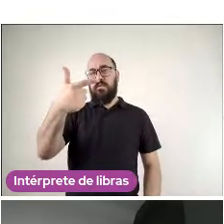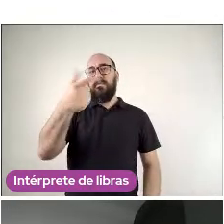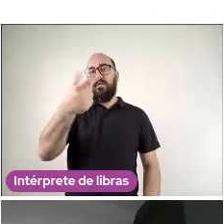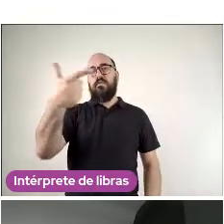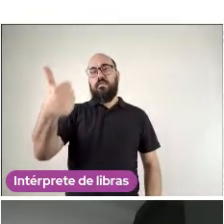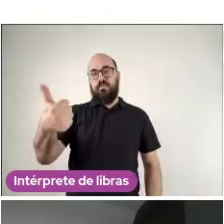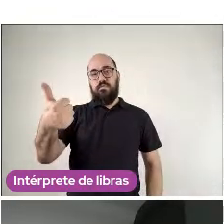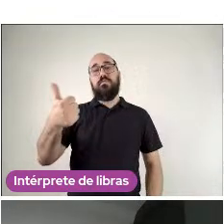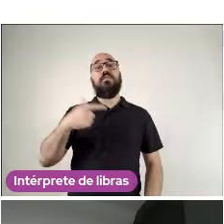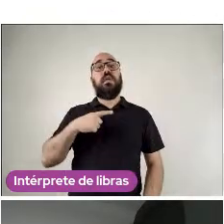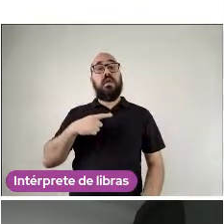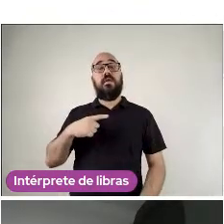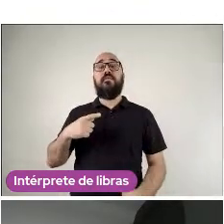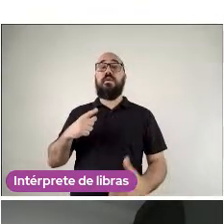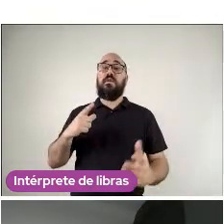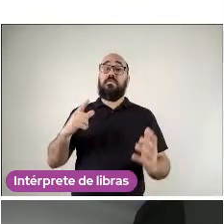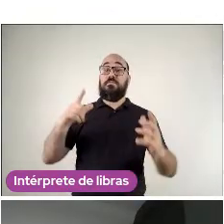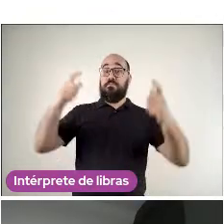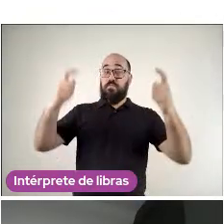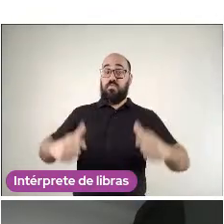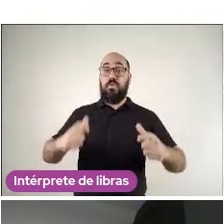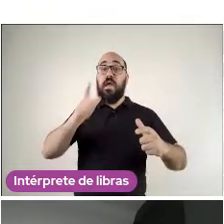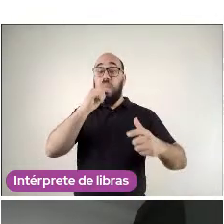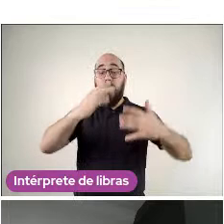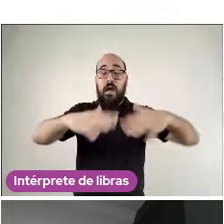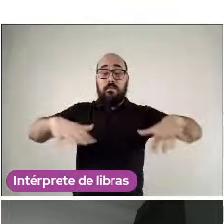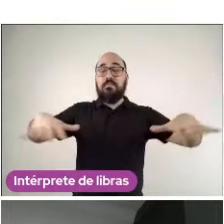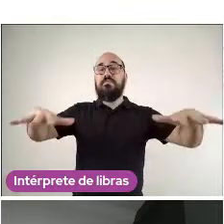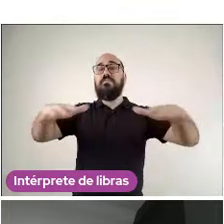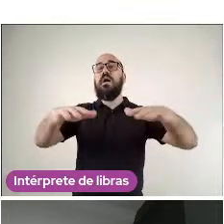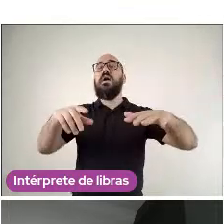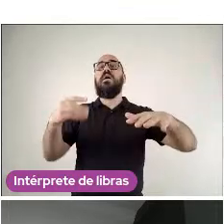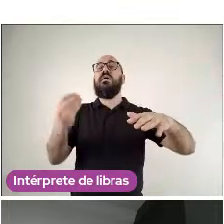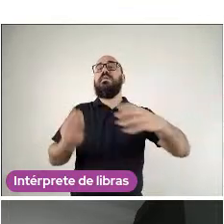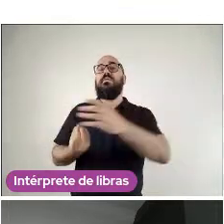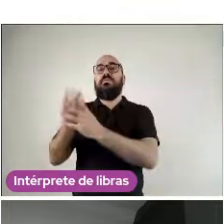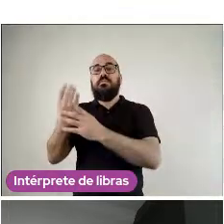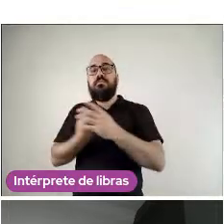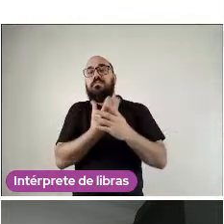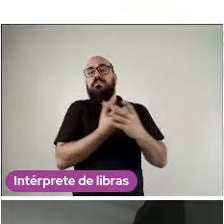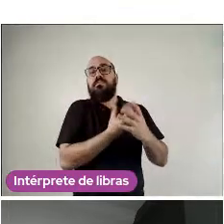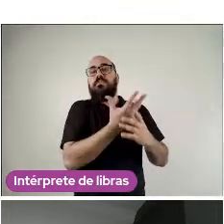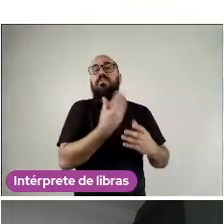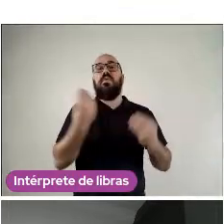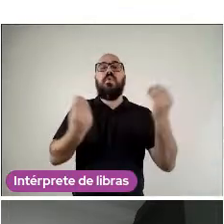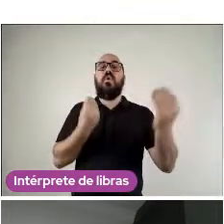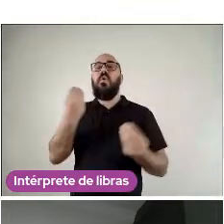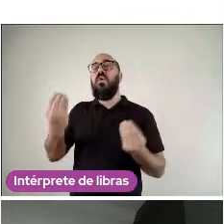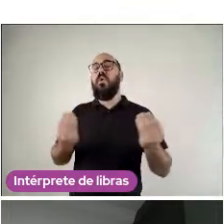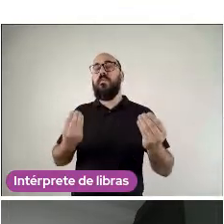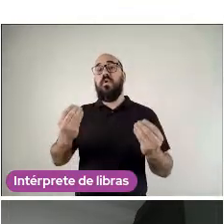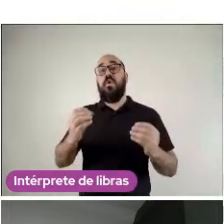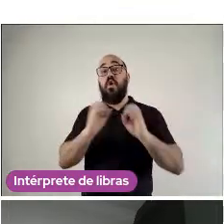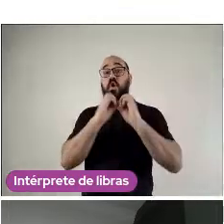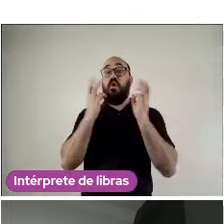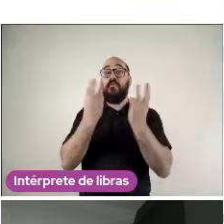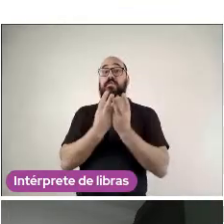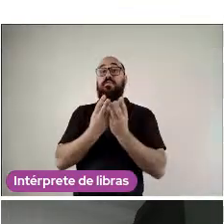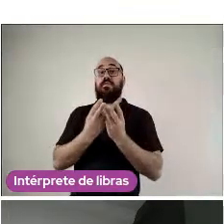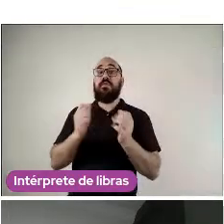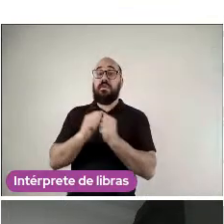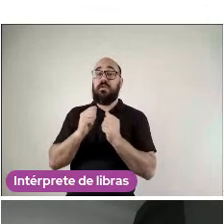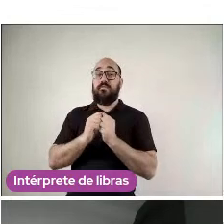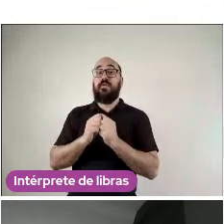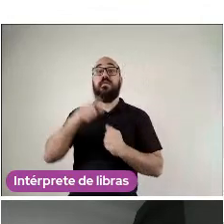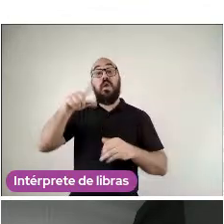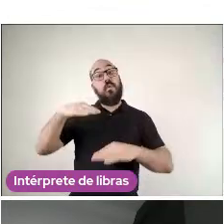de Articulação e Mobilização Local, que foram criados espontaneamente após as oficinas. Isso foi um processo muito